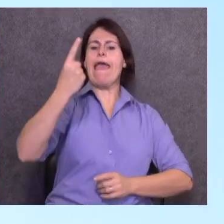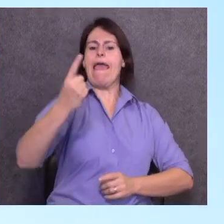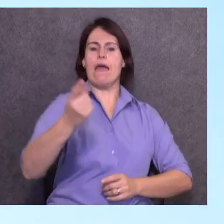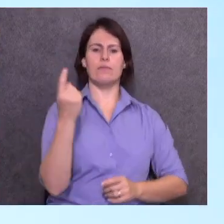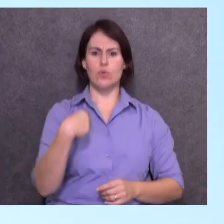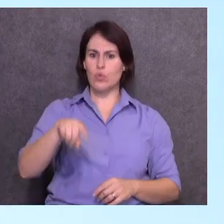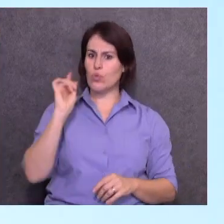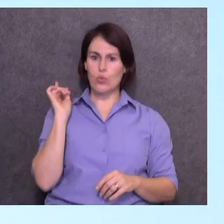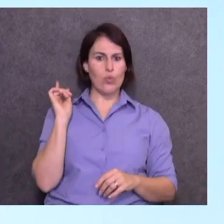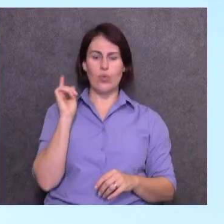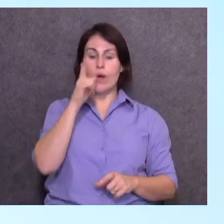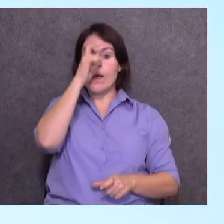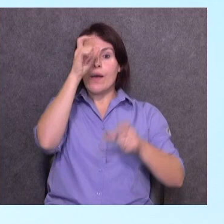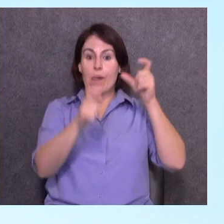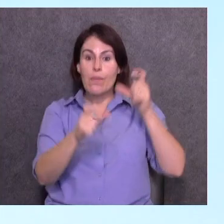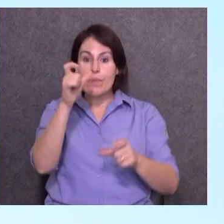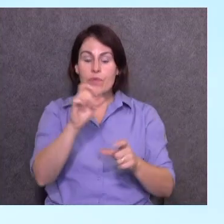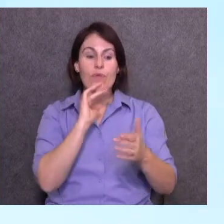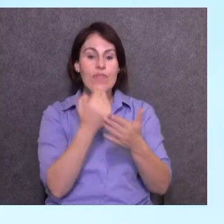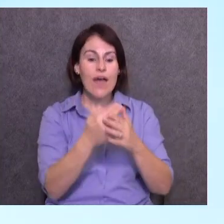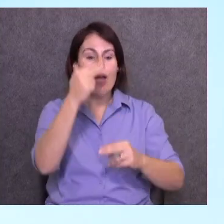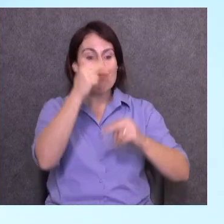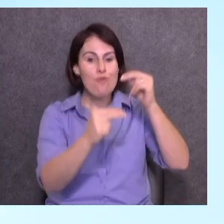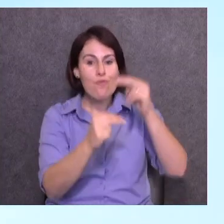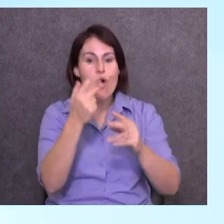o mundo é de quem mais constrói a vida.